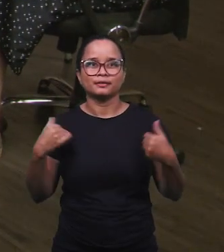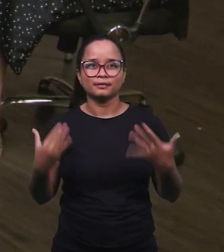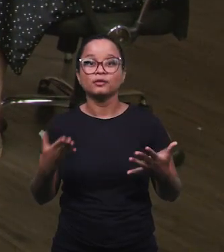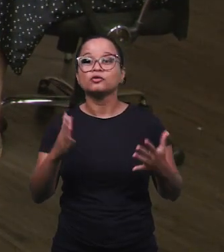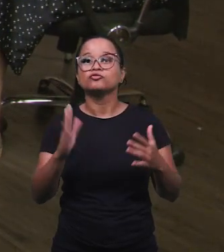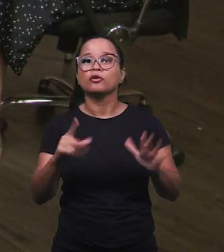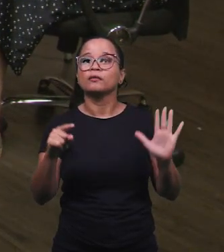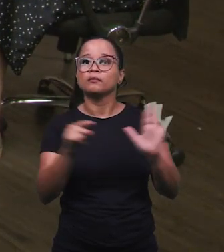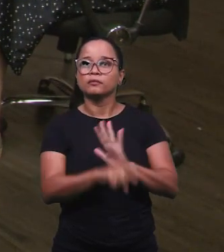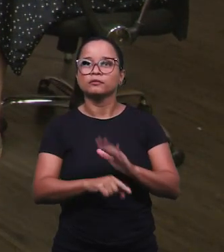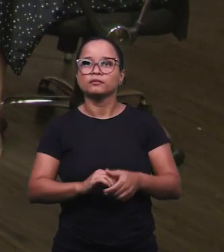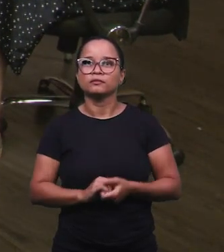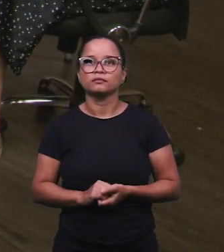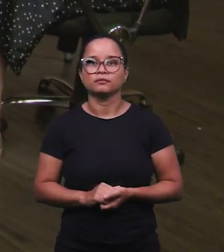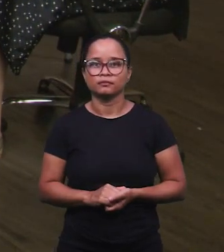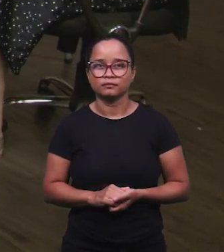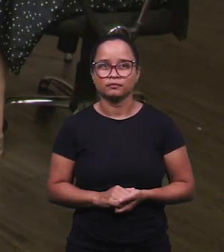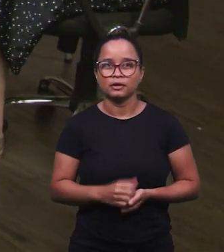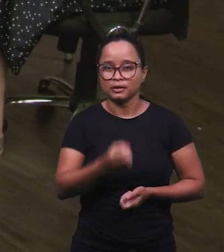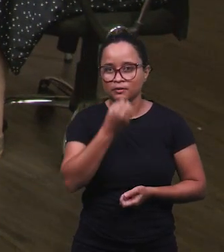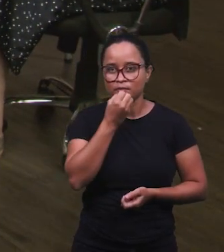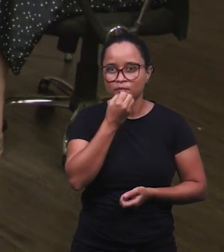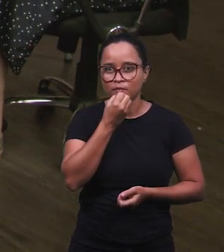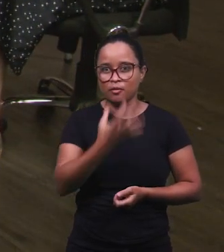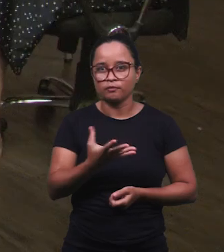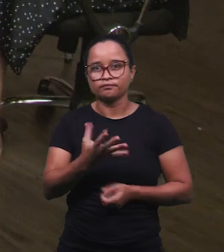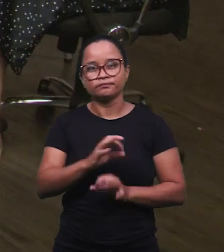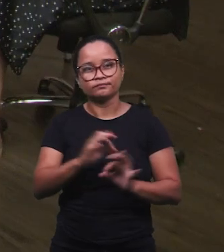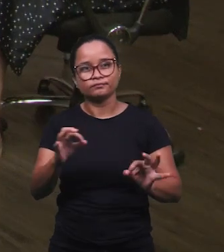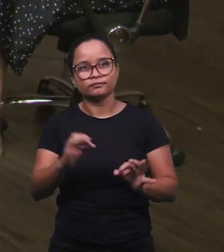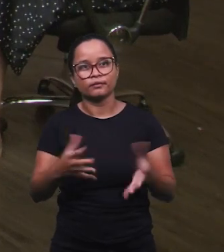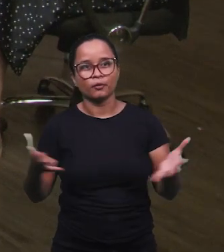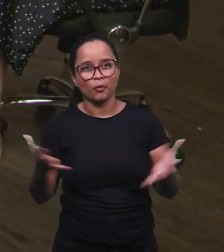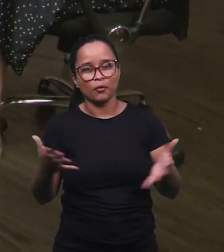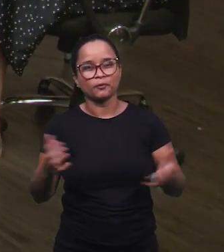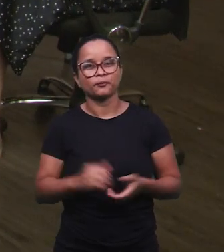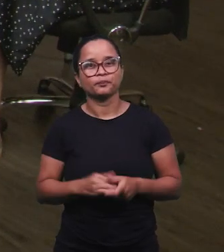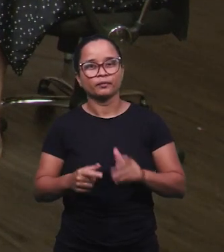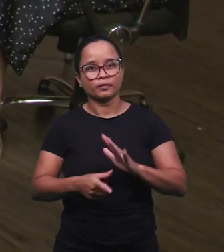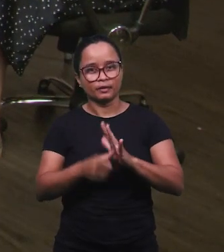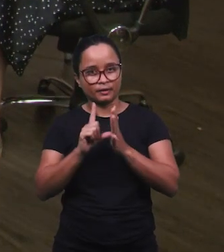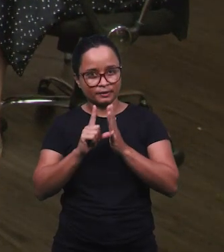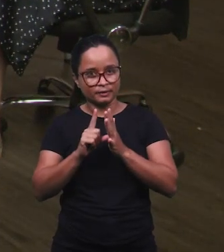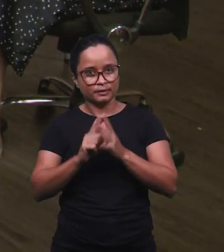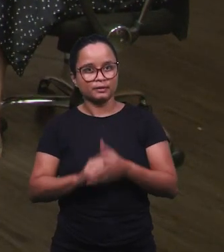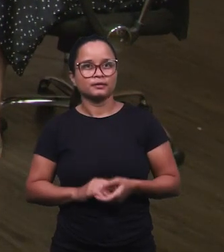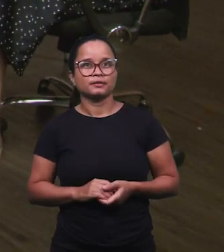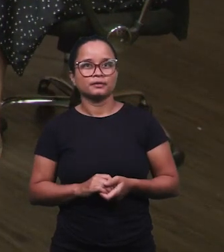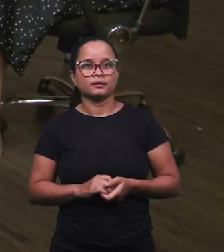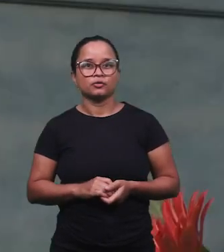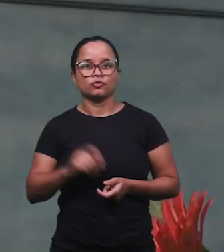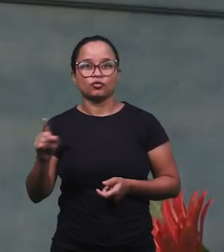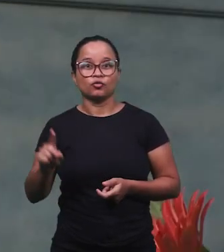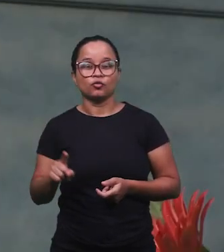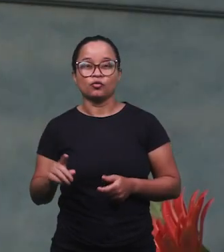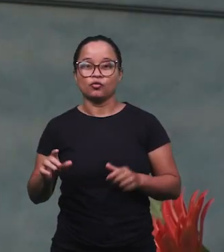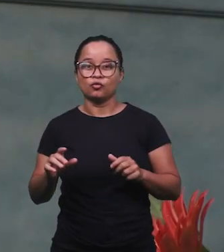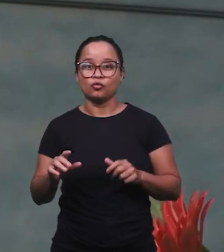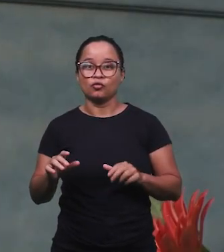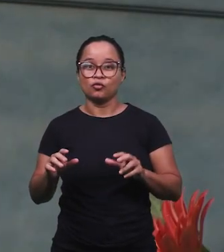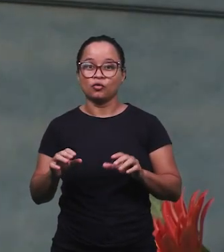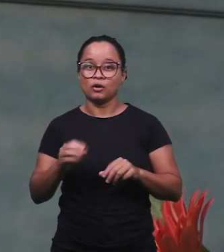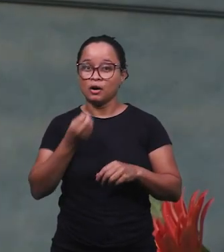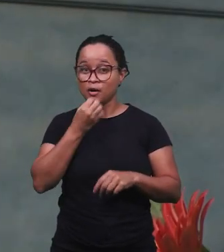Vocês já todas perguntaram? Já, tudo certinho? Muito bem, Léo, agora, antes da gente fazer o Fala Jovem de